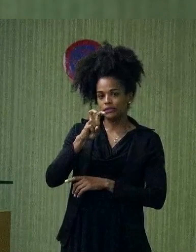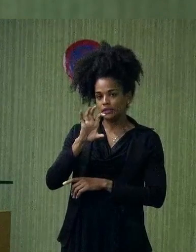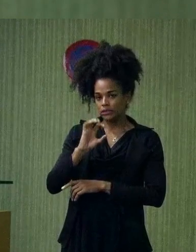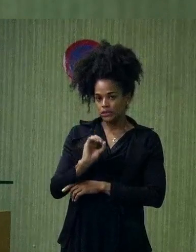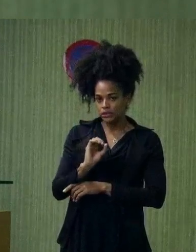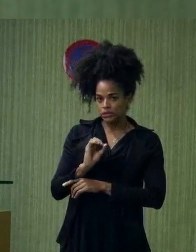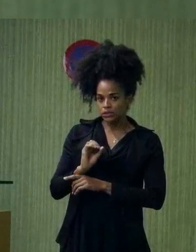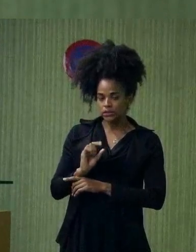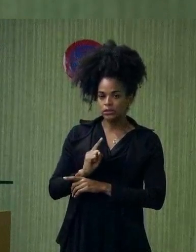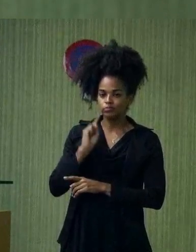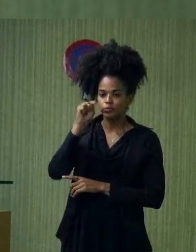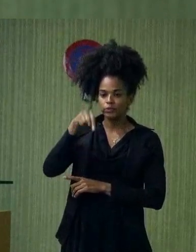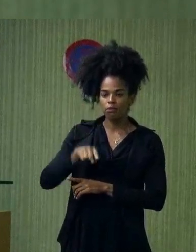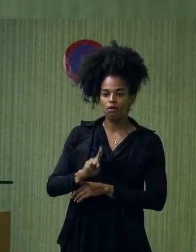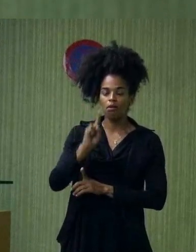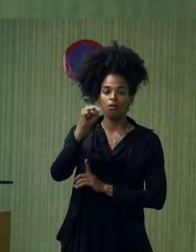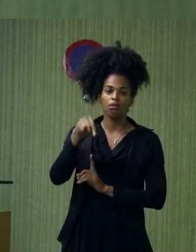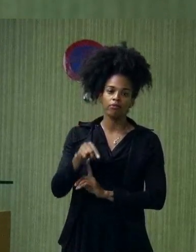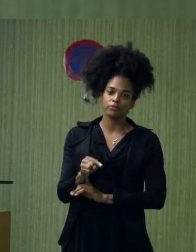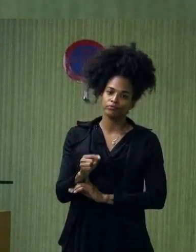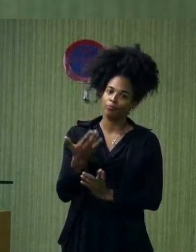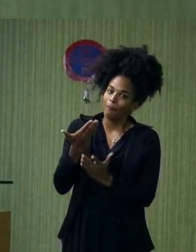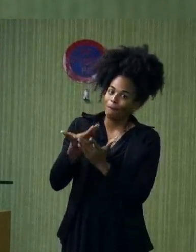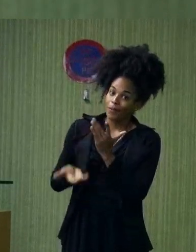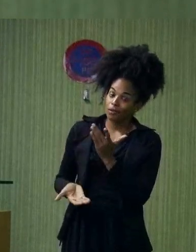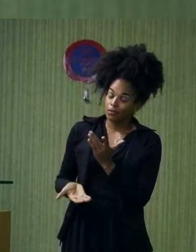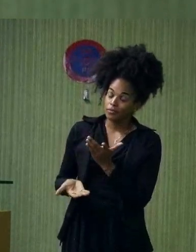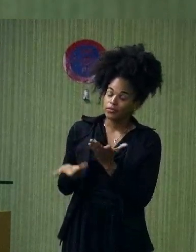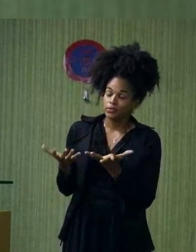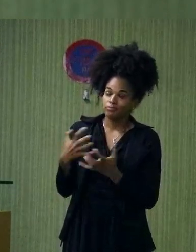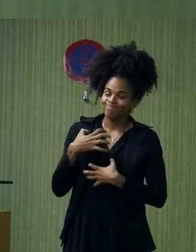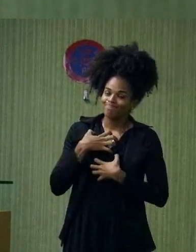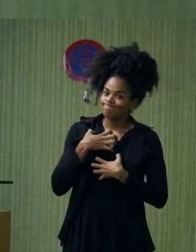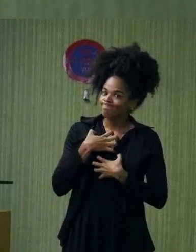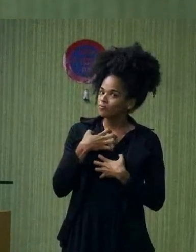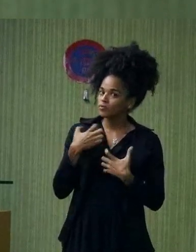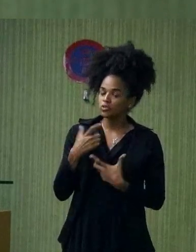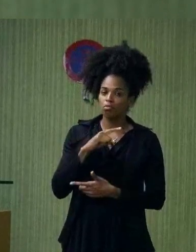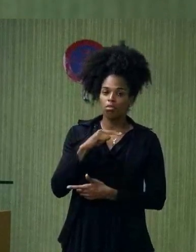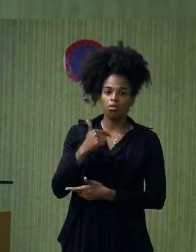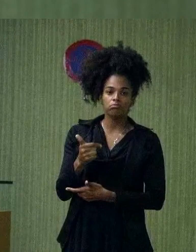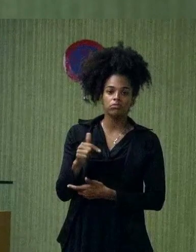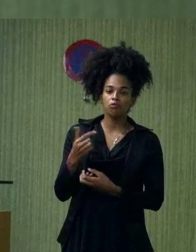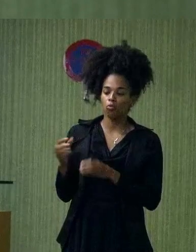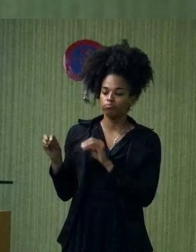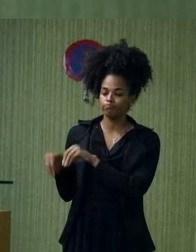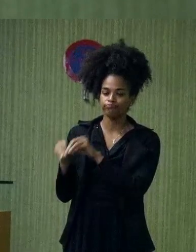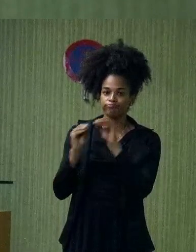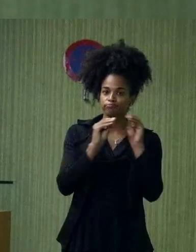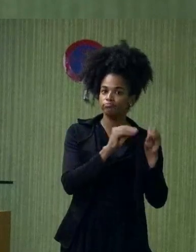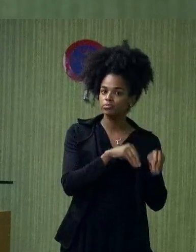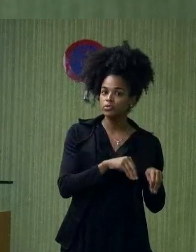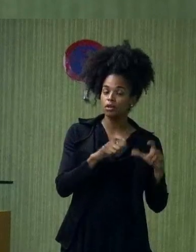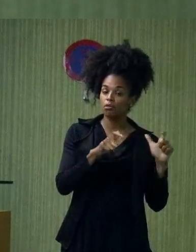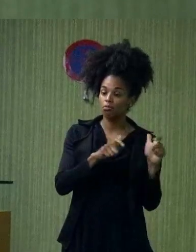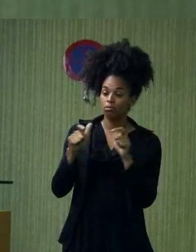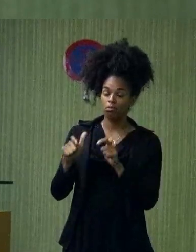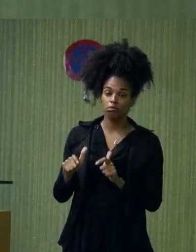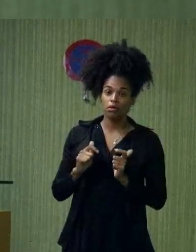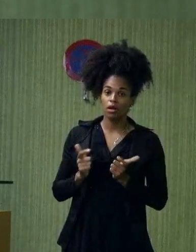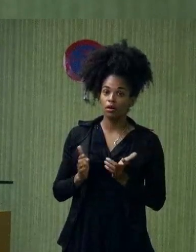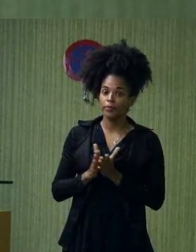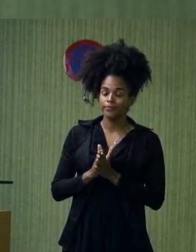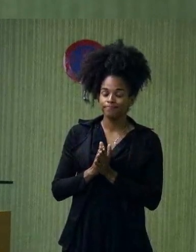é perder assim então foi uma coisa terrível não teve como tirar esses botos de lá porque realmente a situação